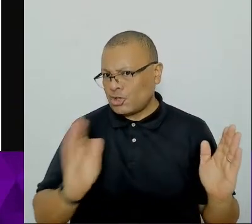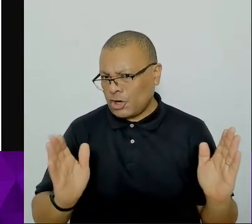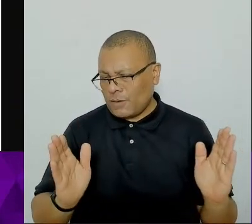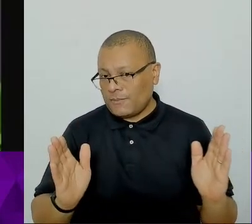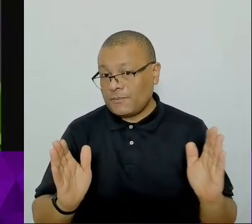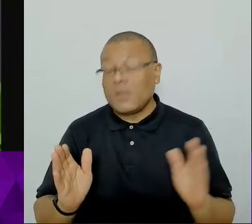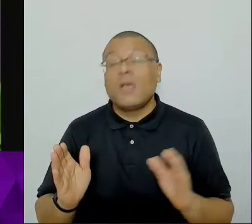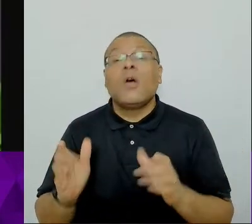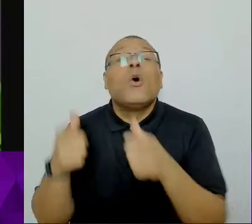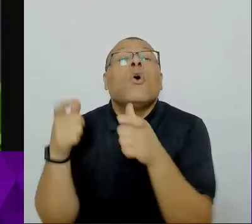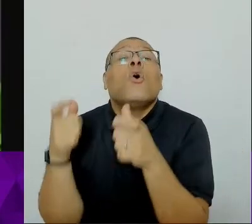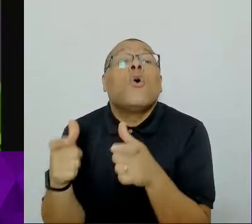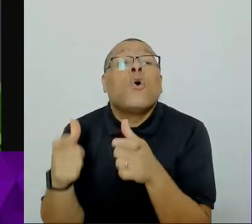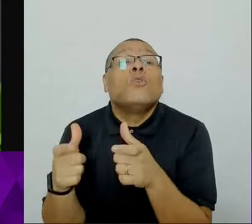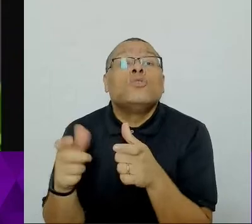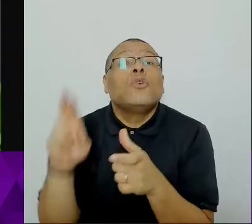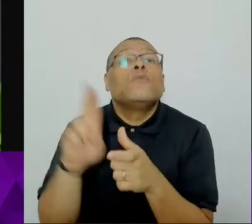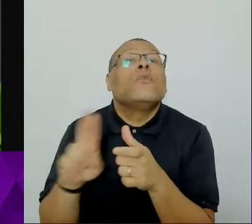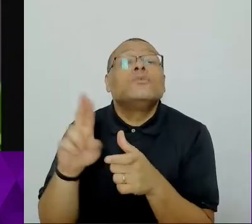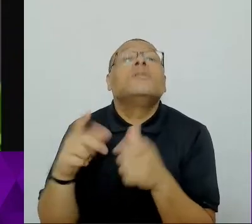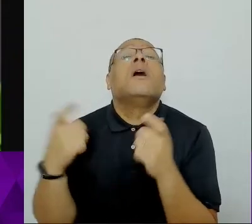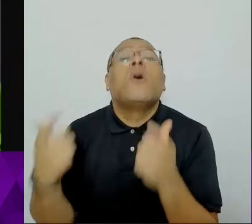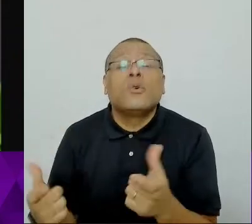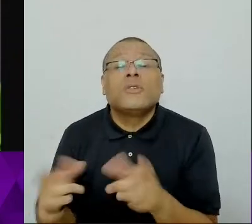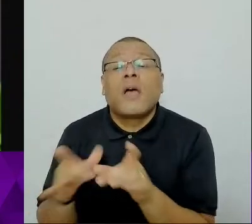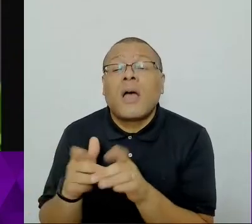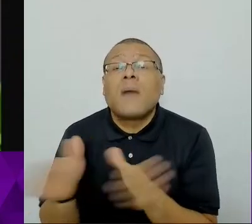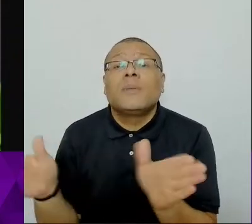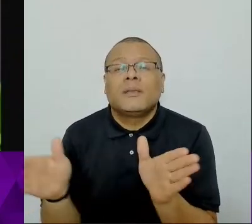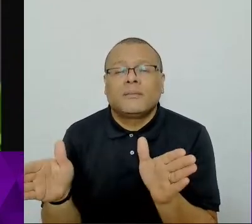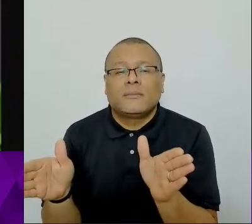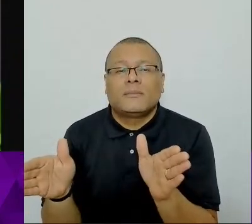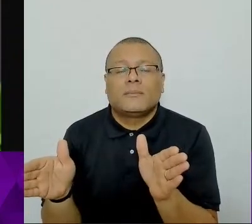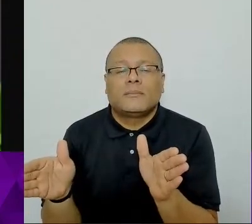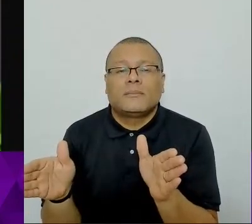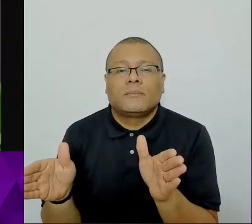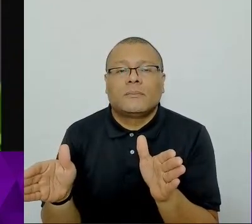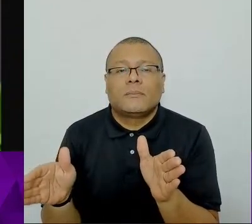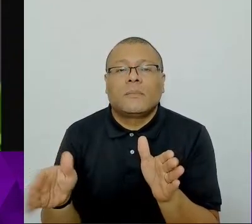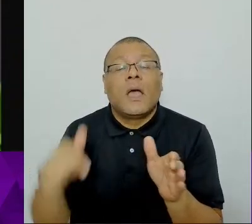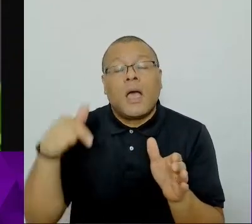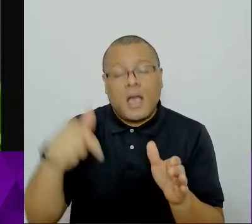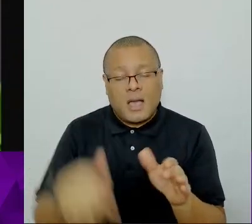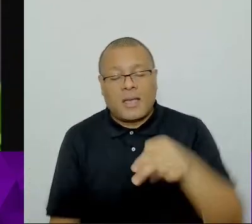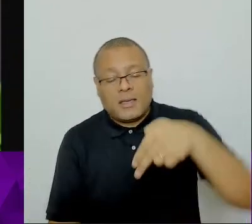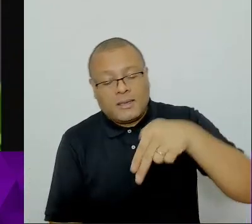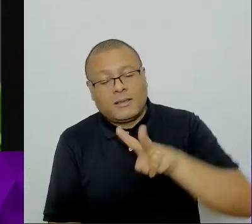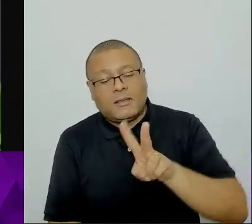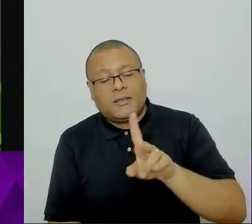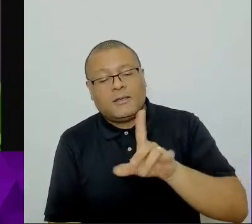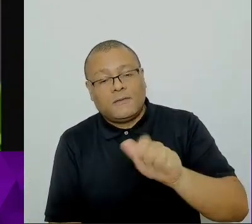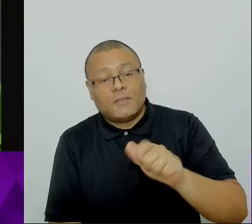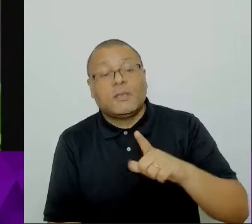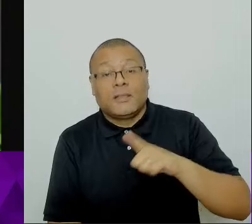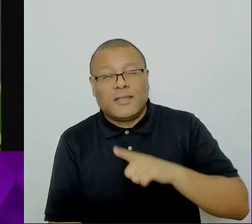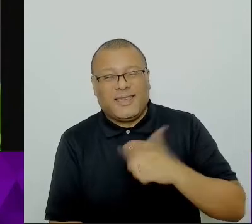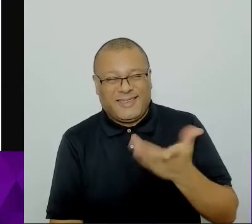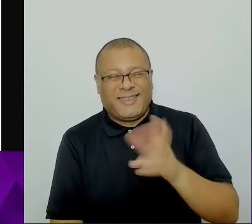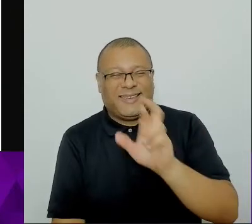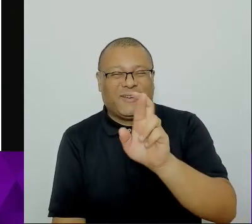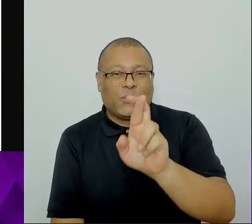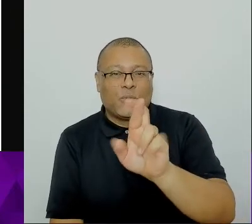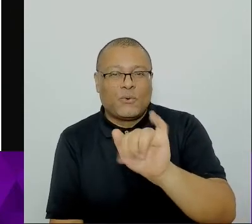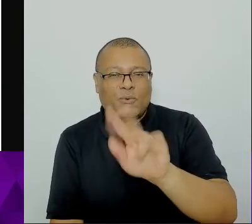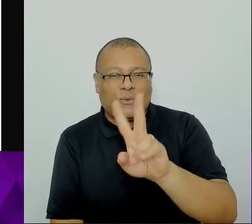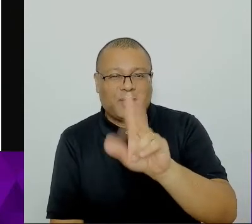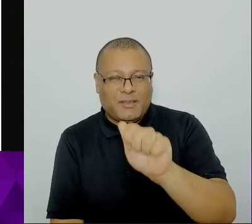colocar esse modelo em produção, né, lá na apresentação, a NVIDIA desenvolve o Riva,